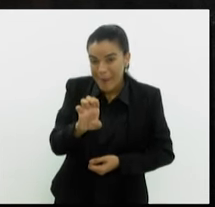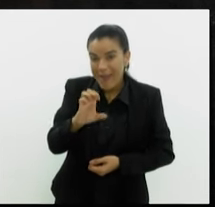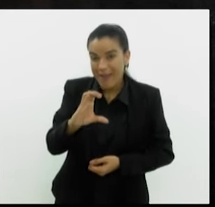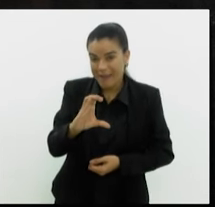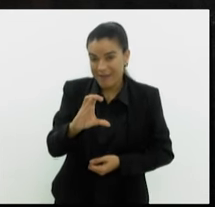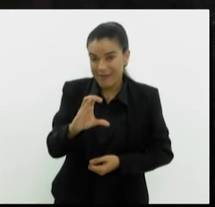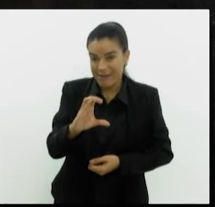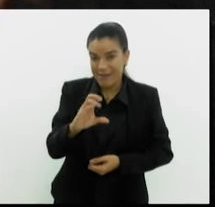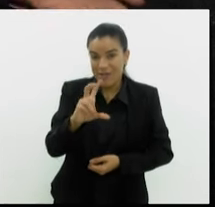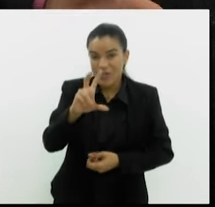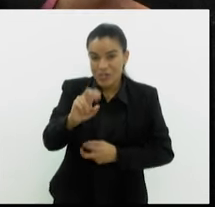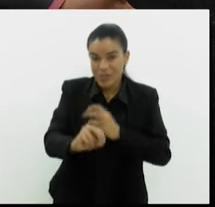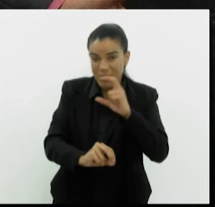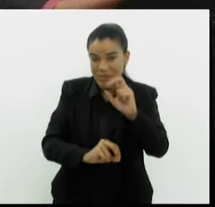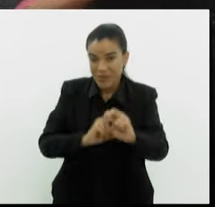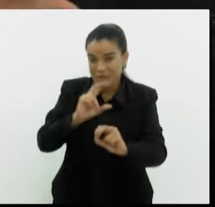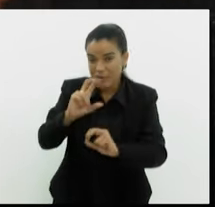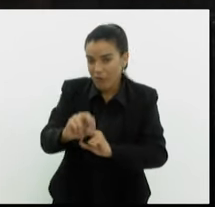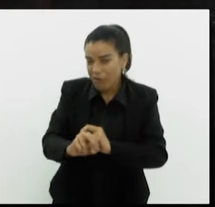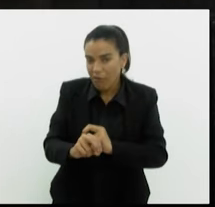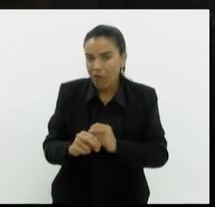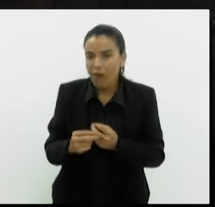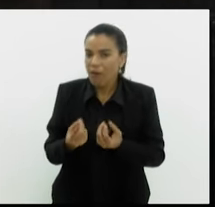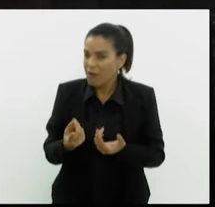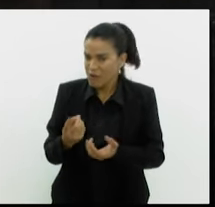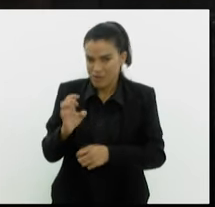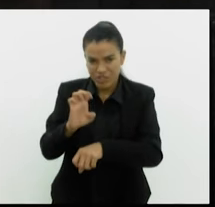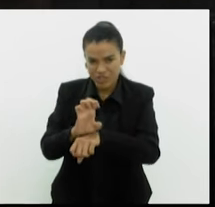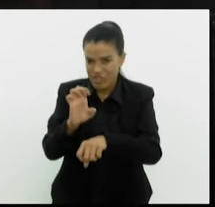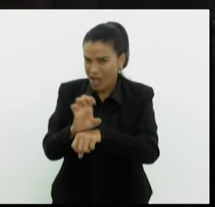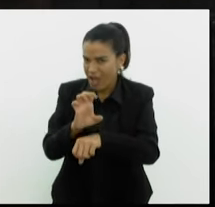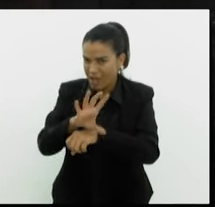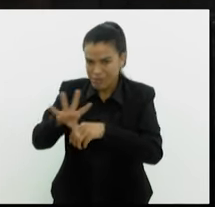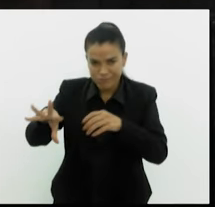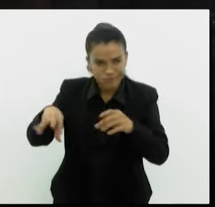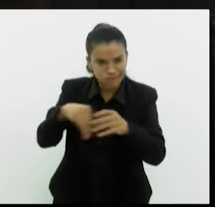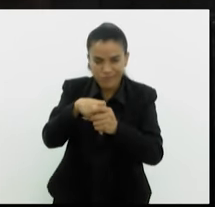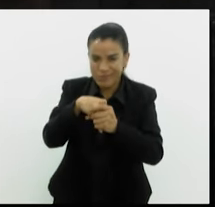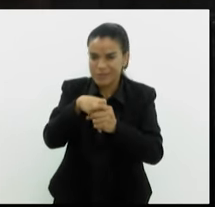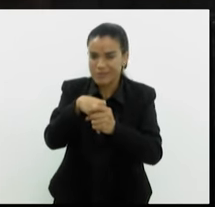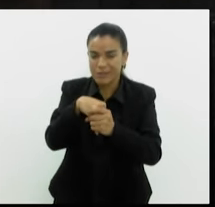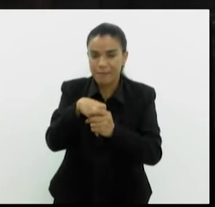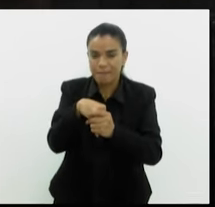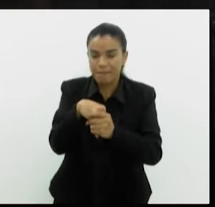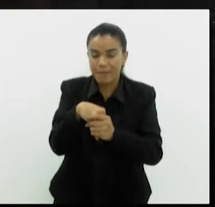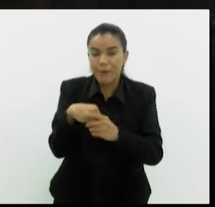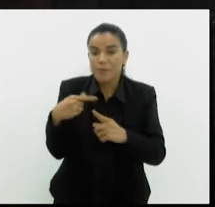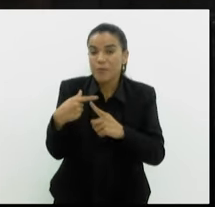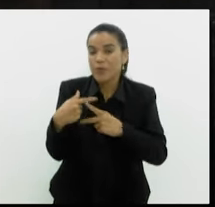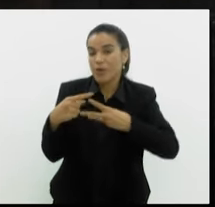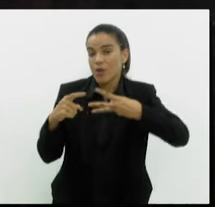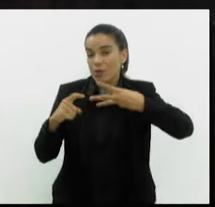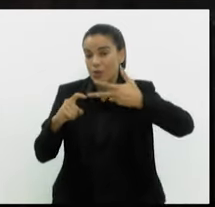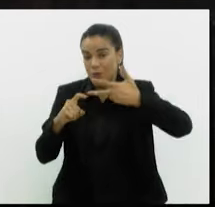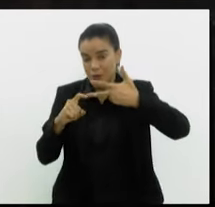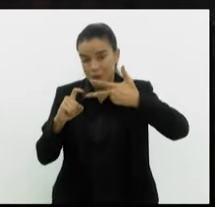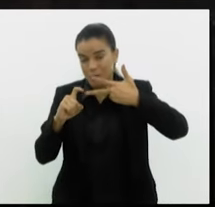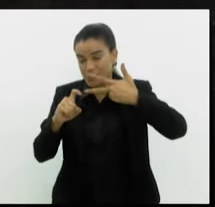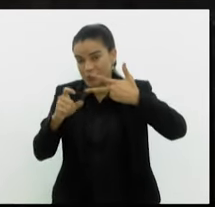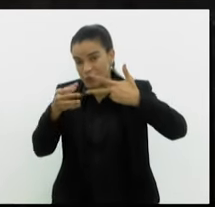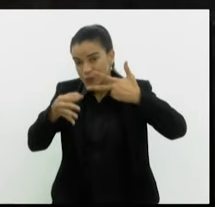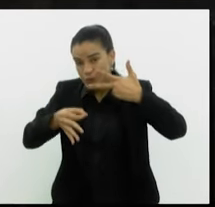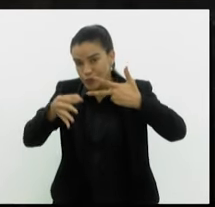passa, os Estados vão junto, porque não é o Judiciário, não é o Poder Judiciário, quer dizer,